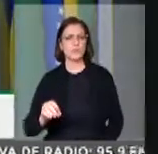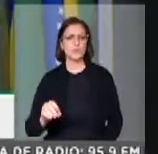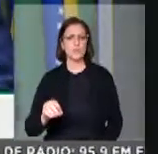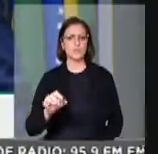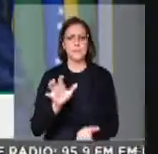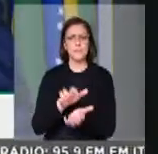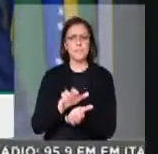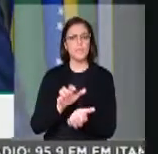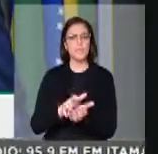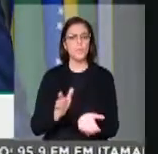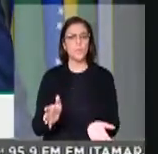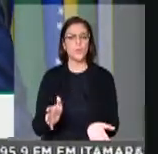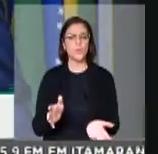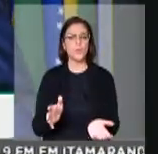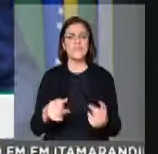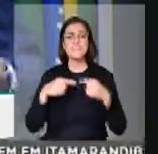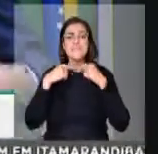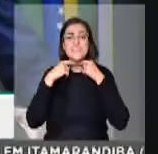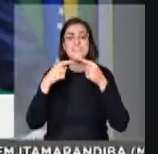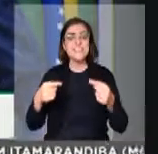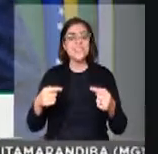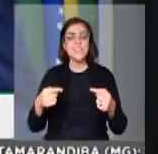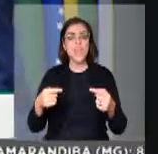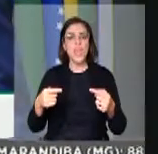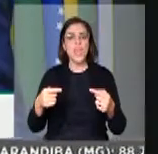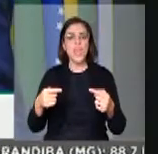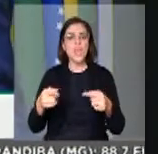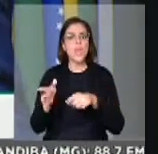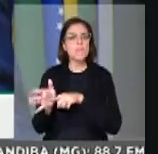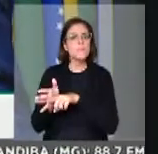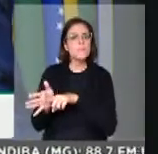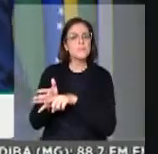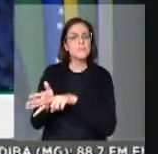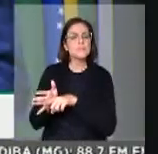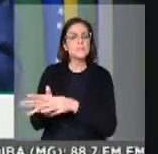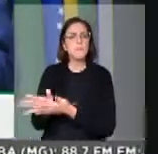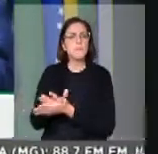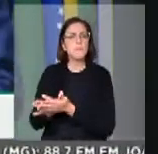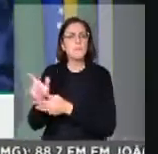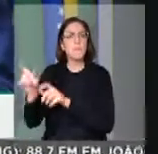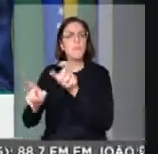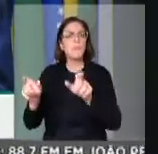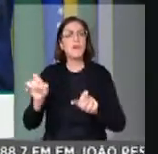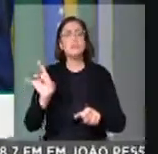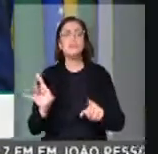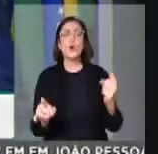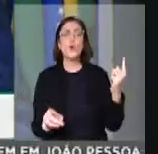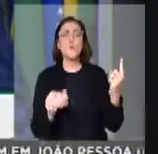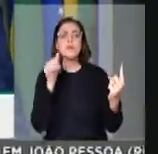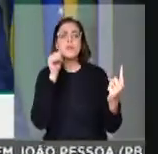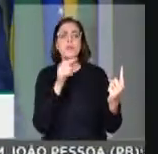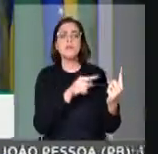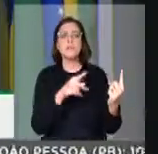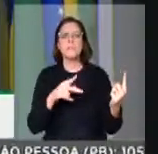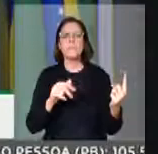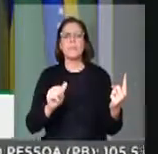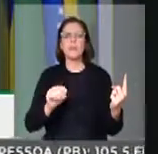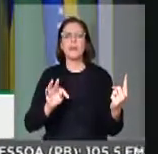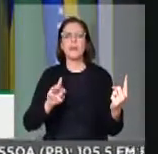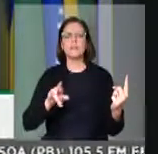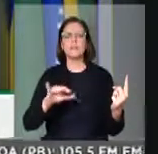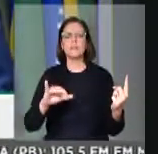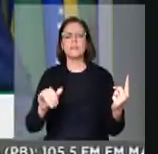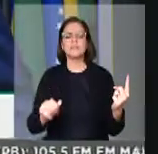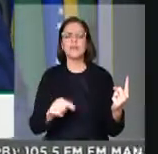nenhum profissional a polícia civil esteja respondendo inquérito administrativo apenas a delegada patrícia domingos que